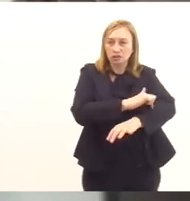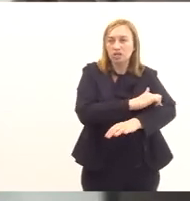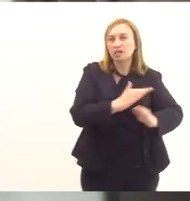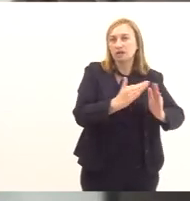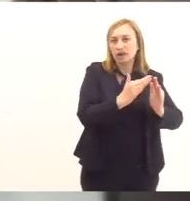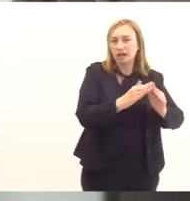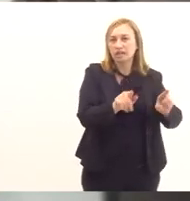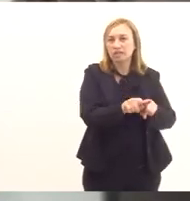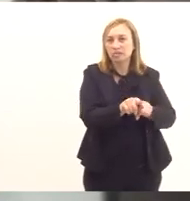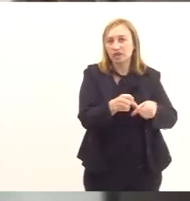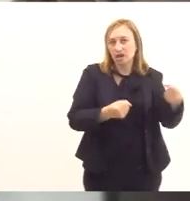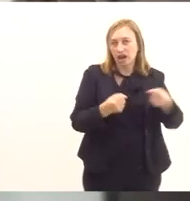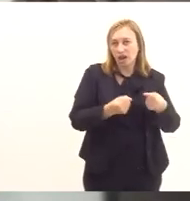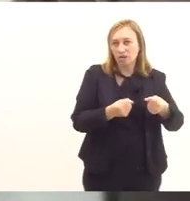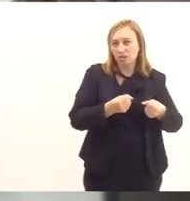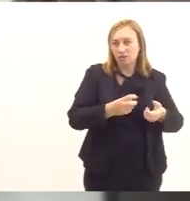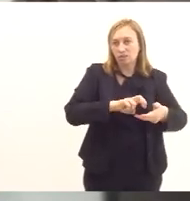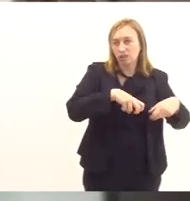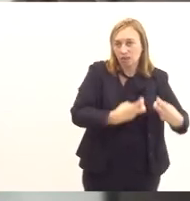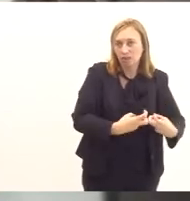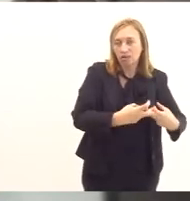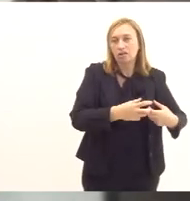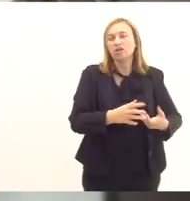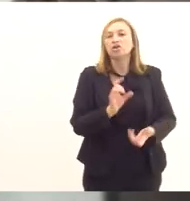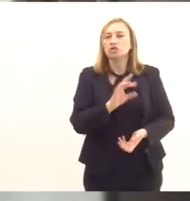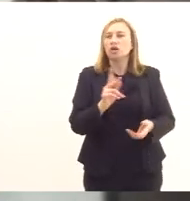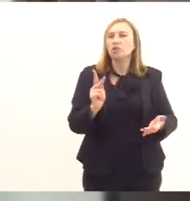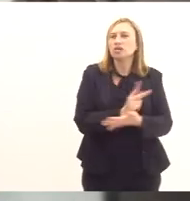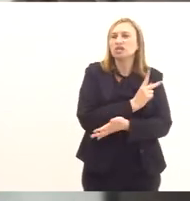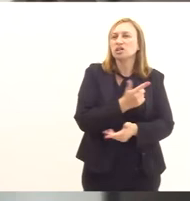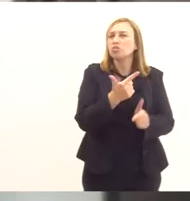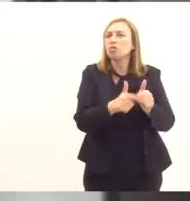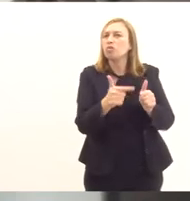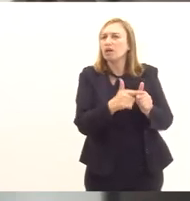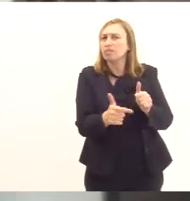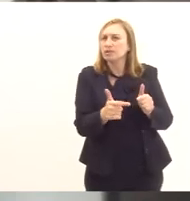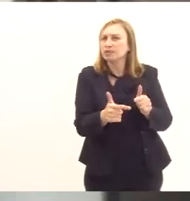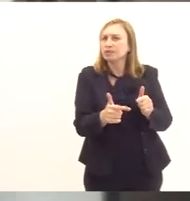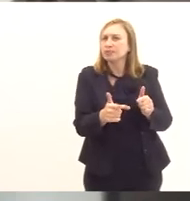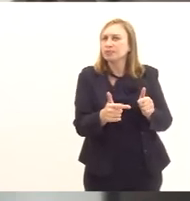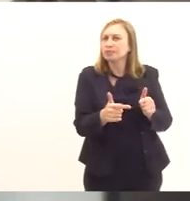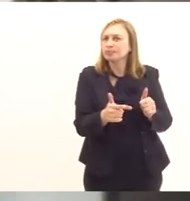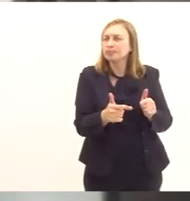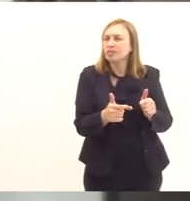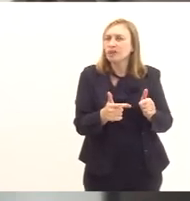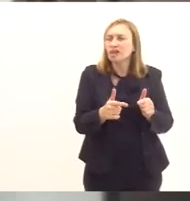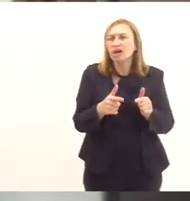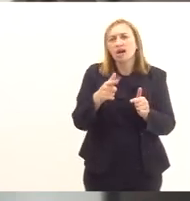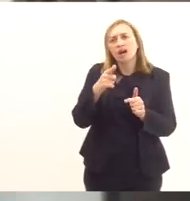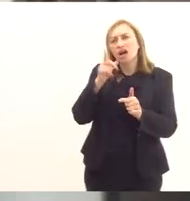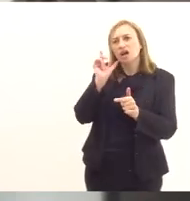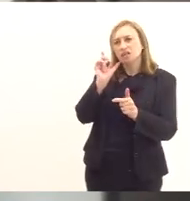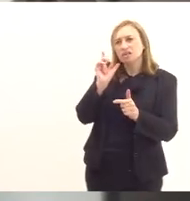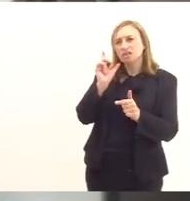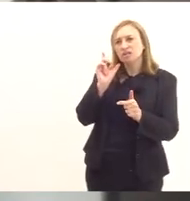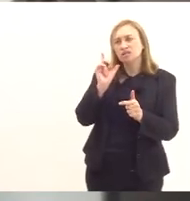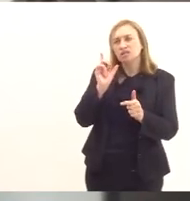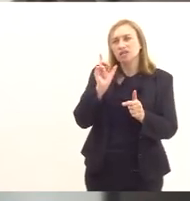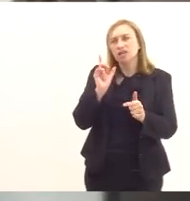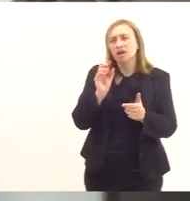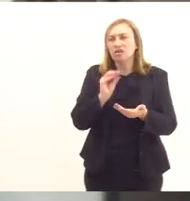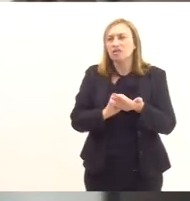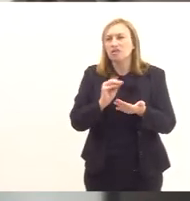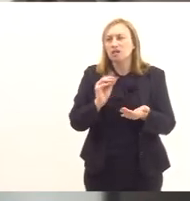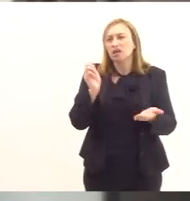alguns veículos mas isso só aconteceu por um programa anterior que é a nossa falta de